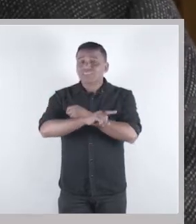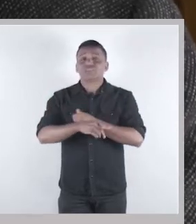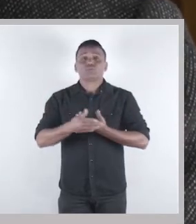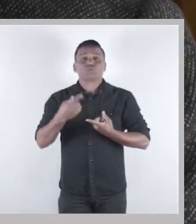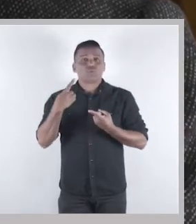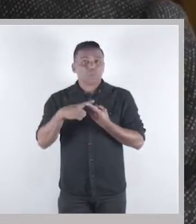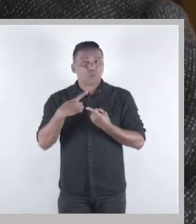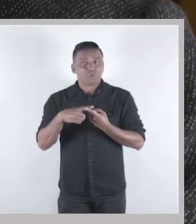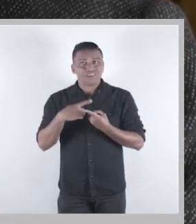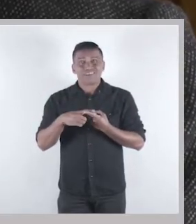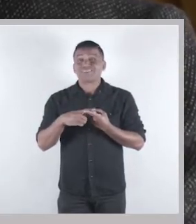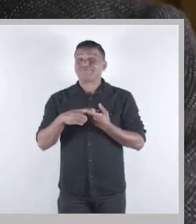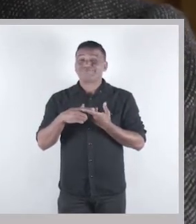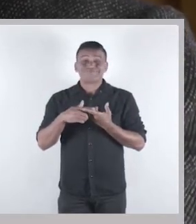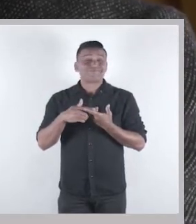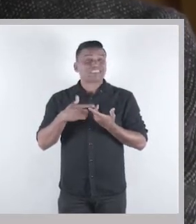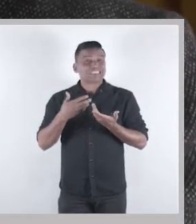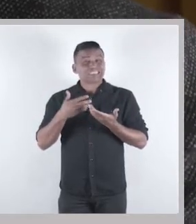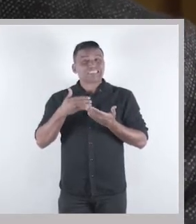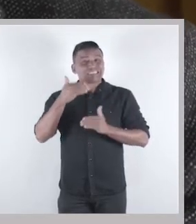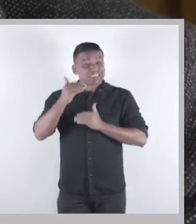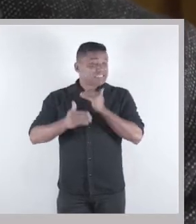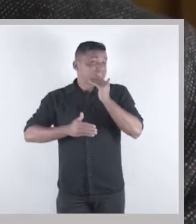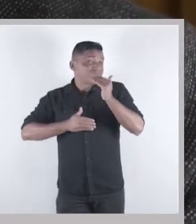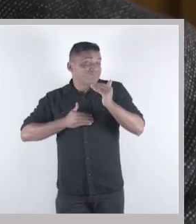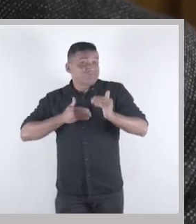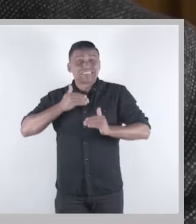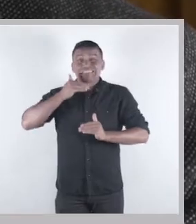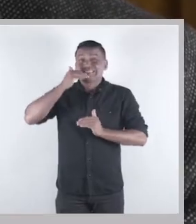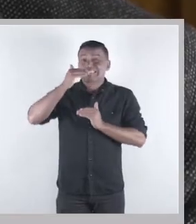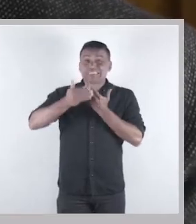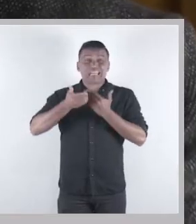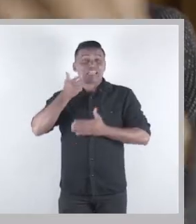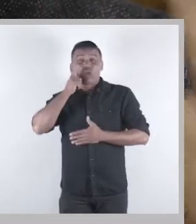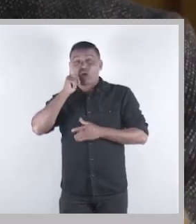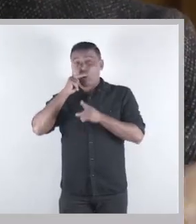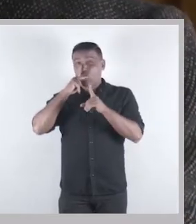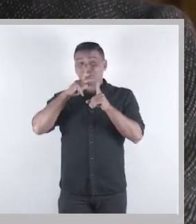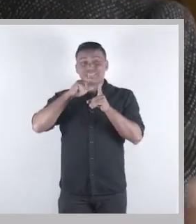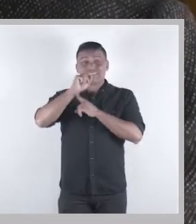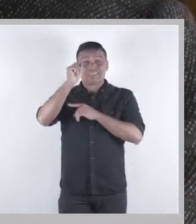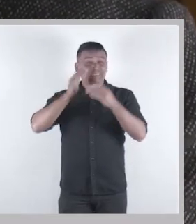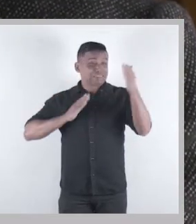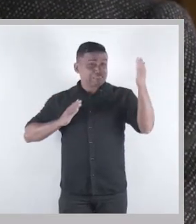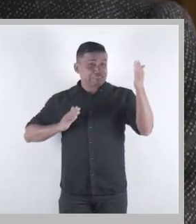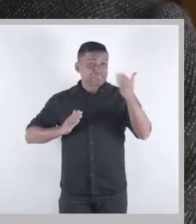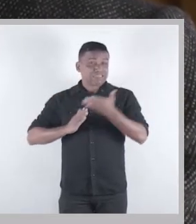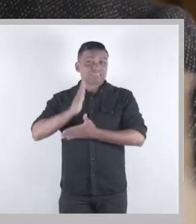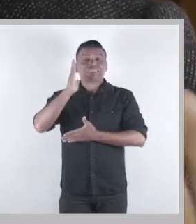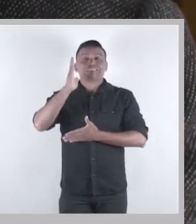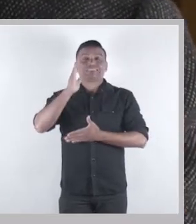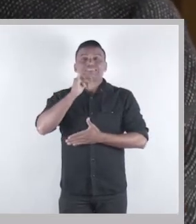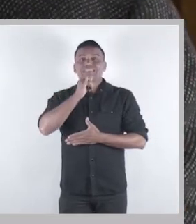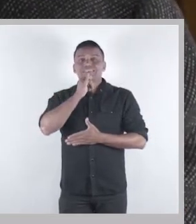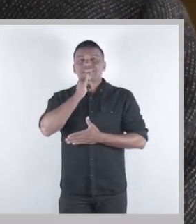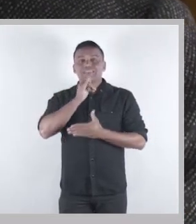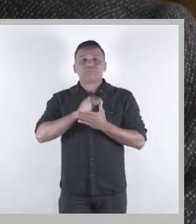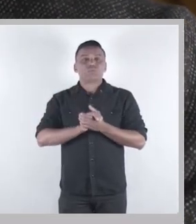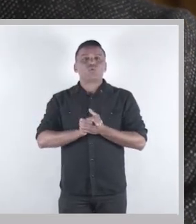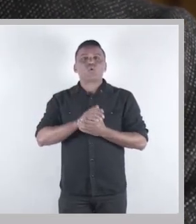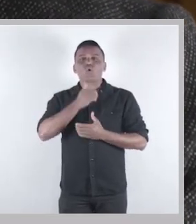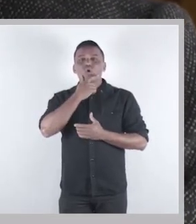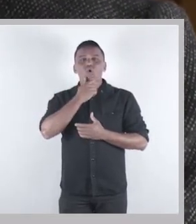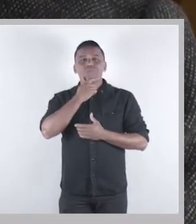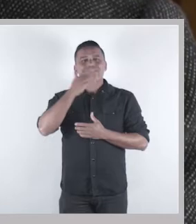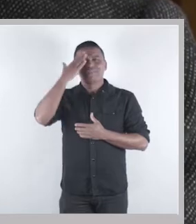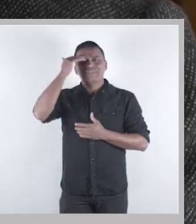até conseguir alcançar esse objetivo próprio por exemplo caso monte de Andrade o nosso maior poeta os maiores